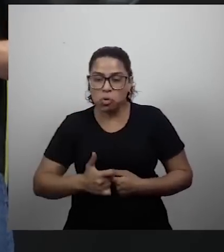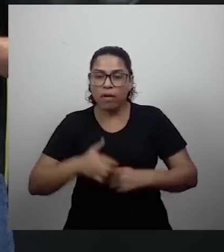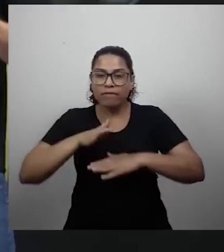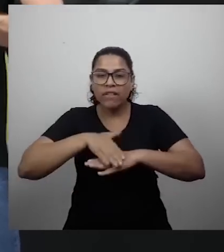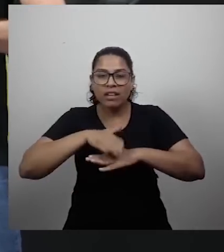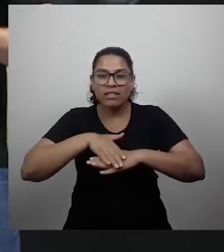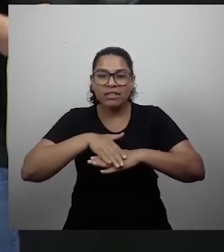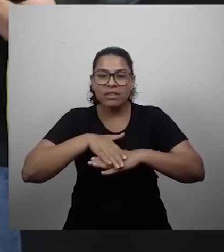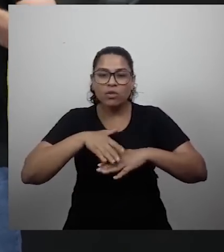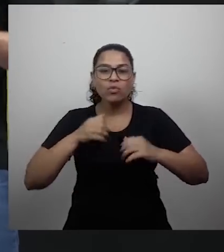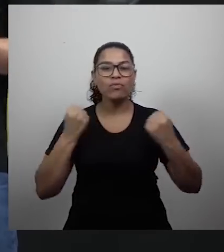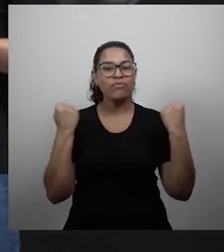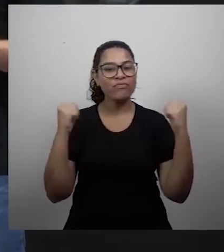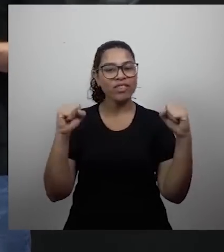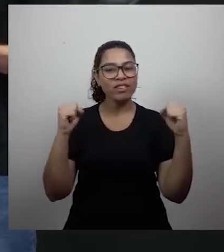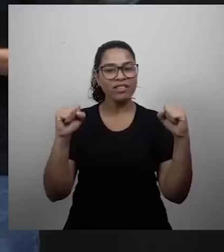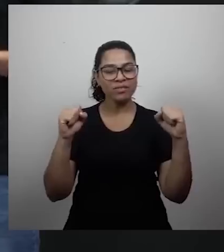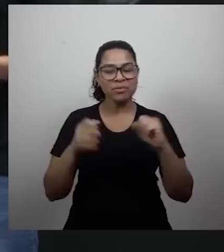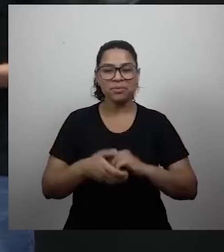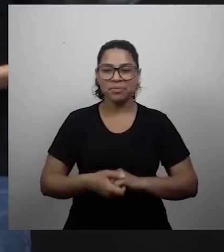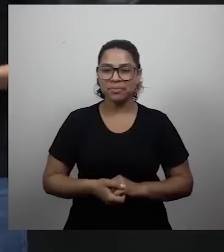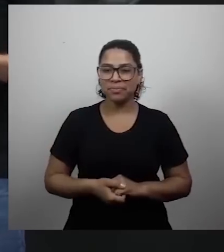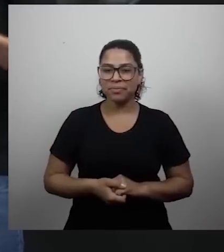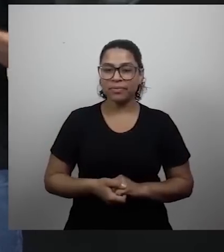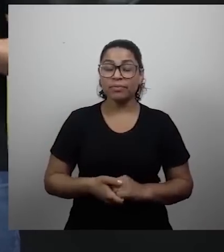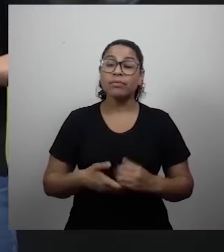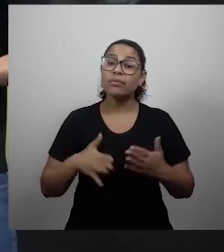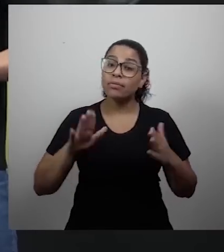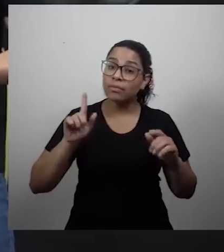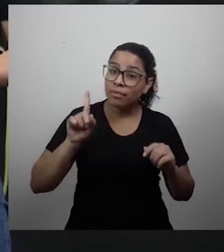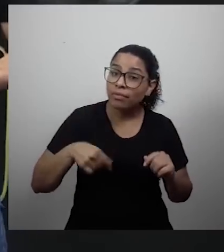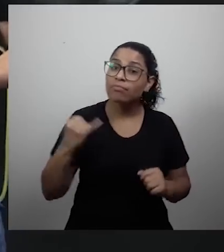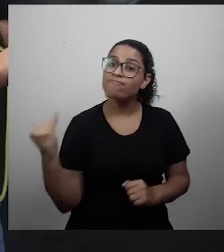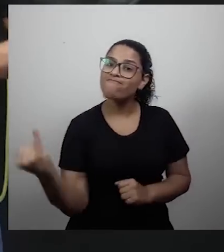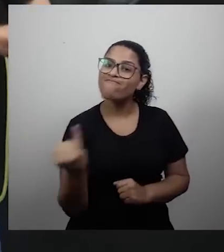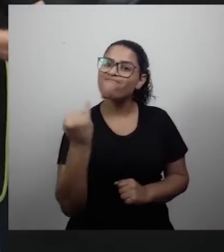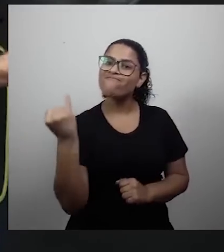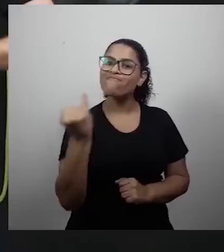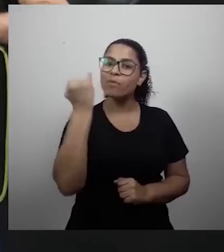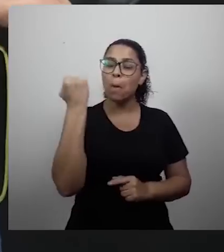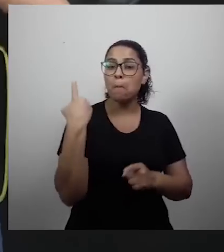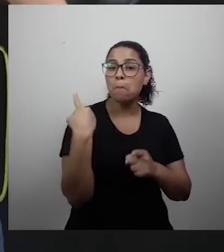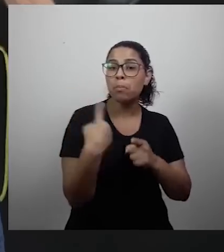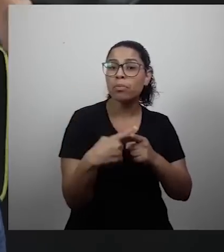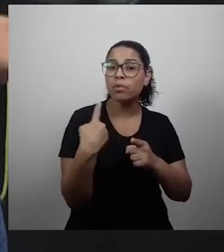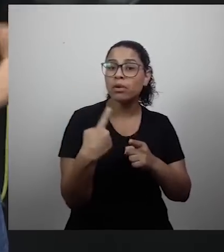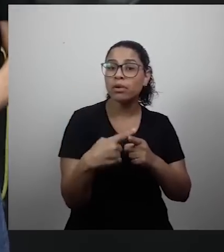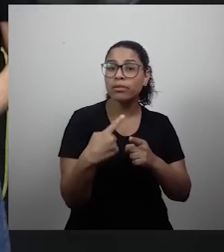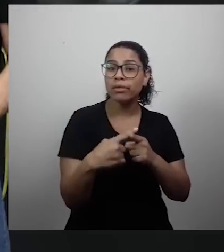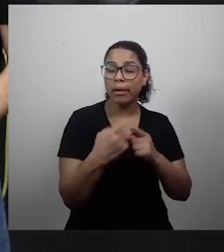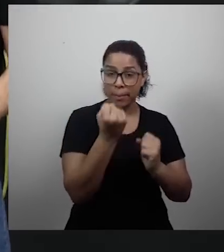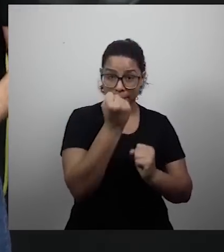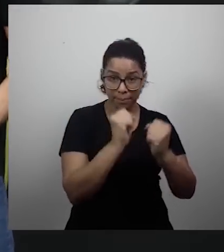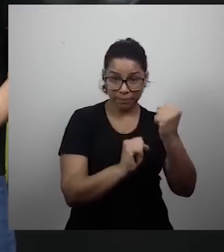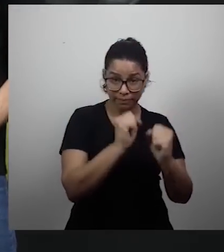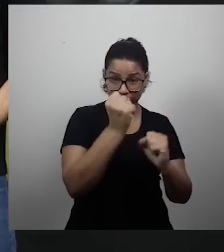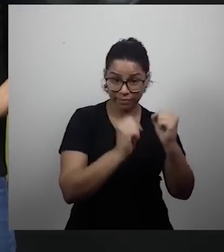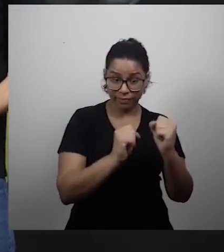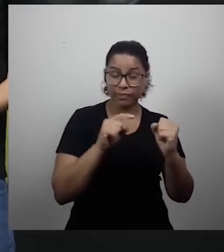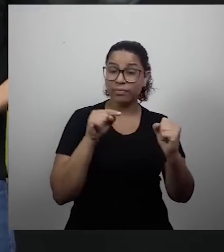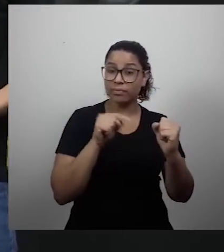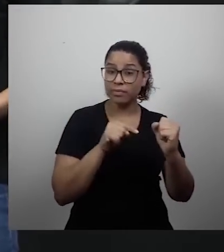fazendo o movimento físico daquela produção. Isso é muito importante, porque a aplicação das máquinas à